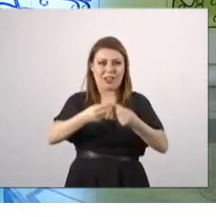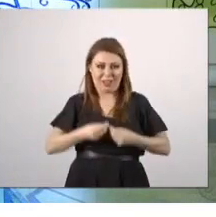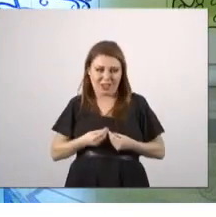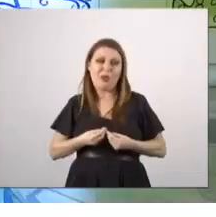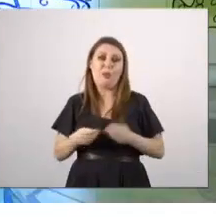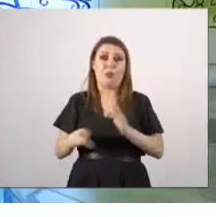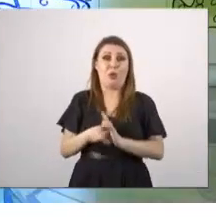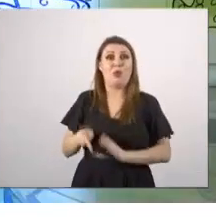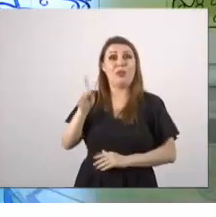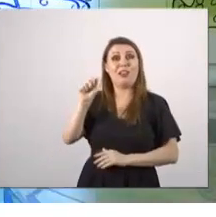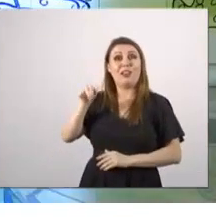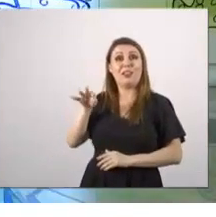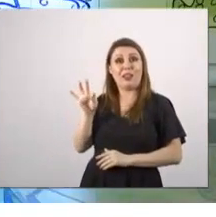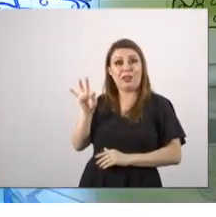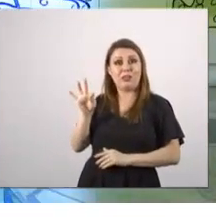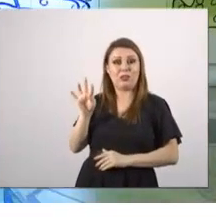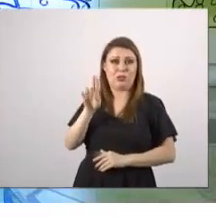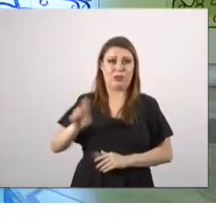University.